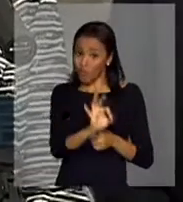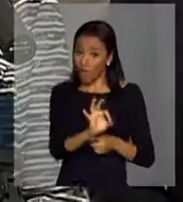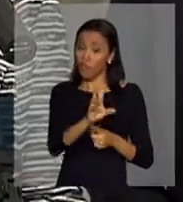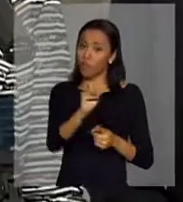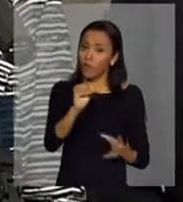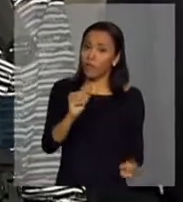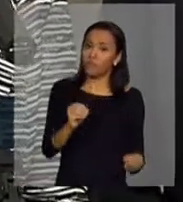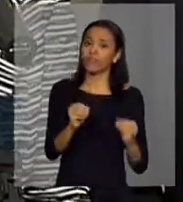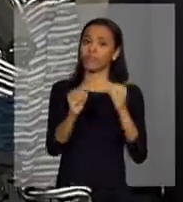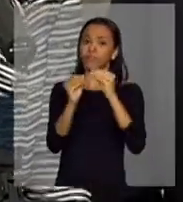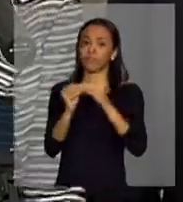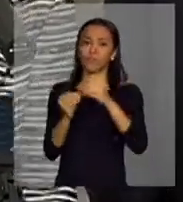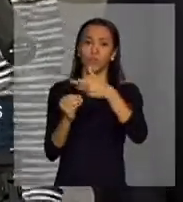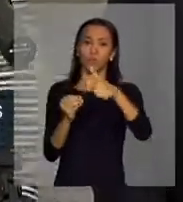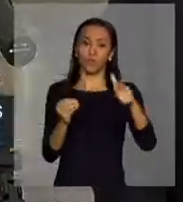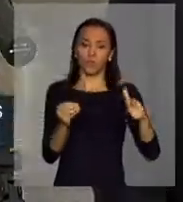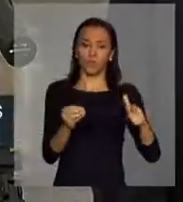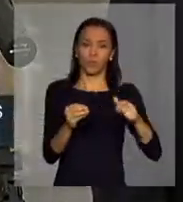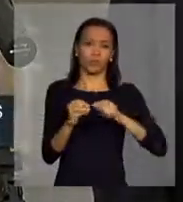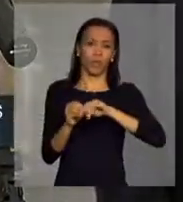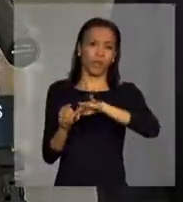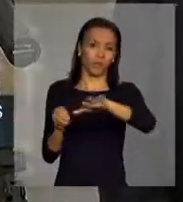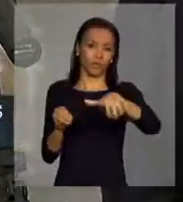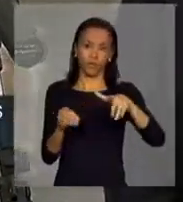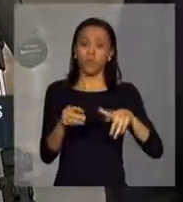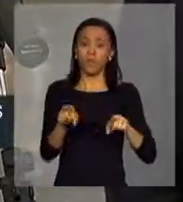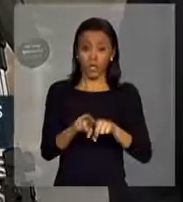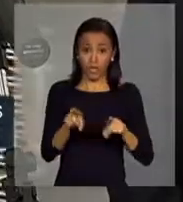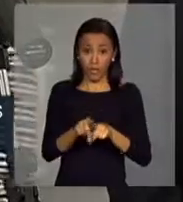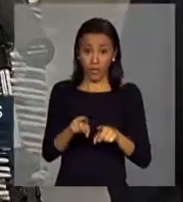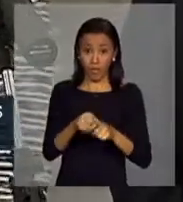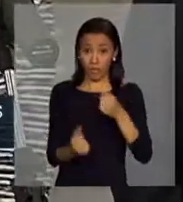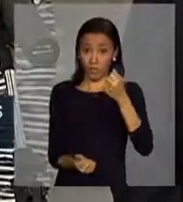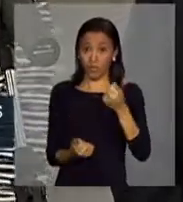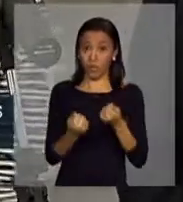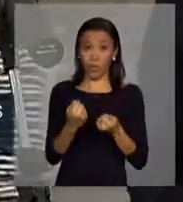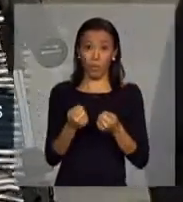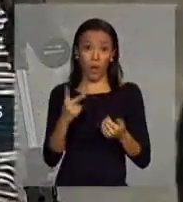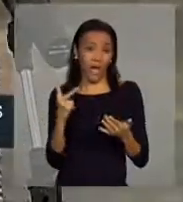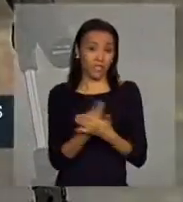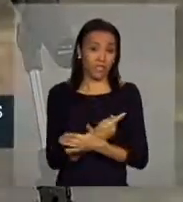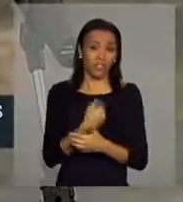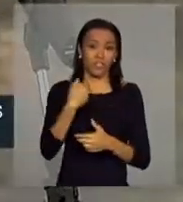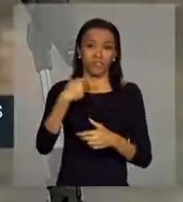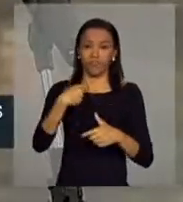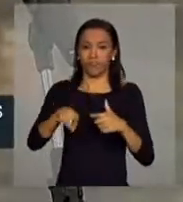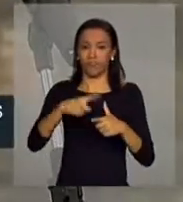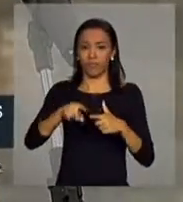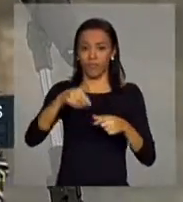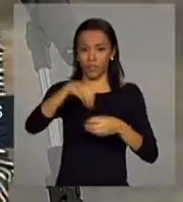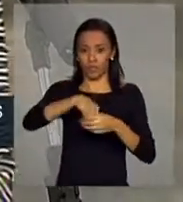os demais direitos estendidos. Inclusive o seguro contra acidente de trabalho. Inclusive o seguro contra acidente de trabalho. Se ele fecha, vai